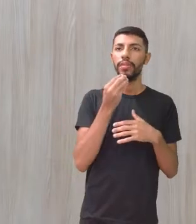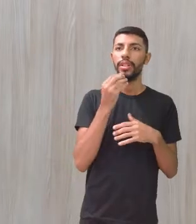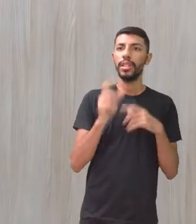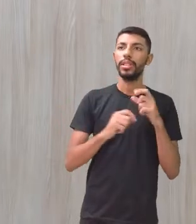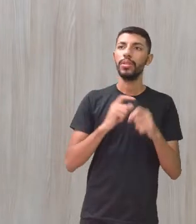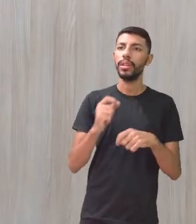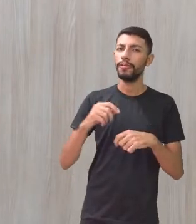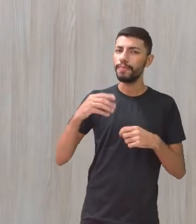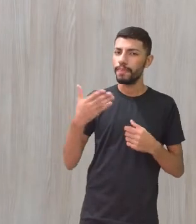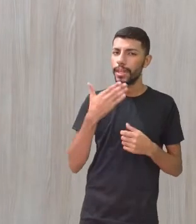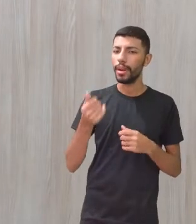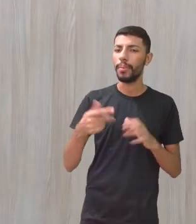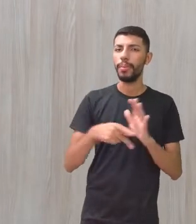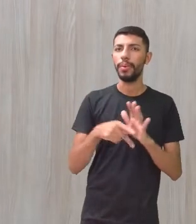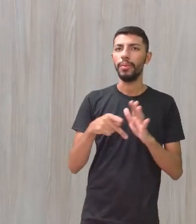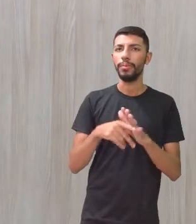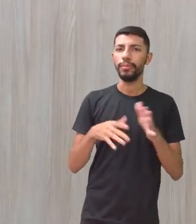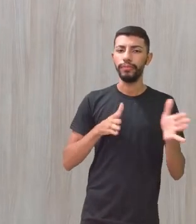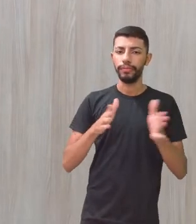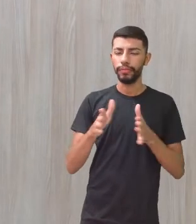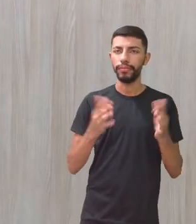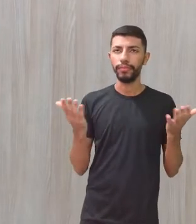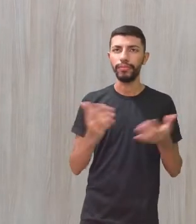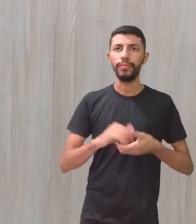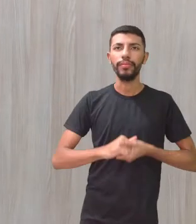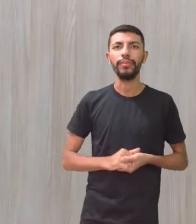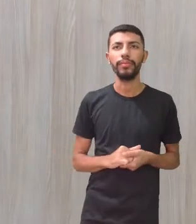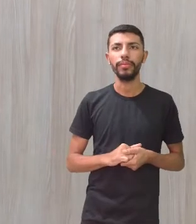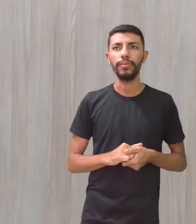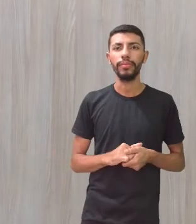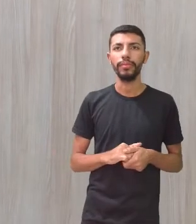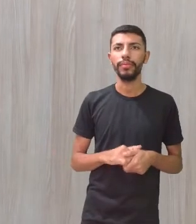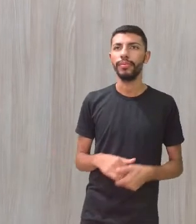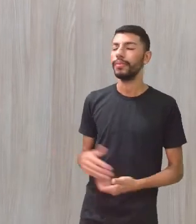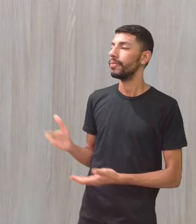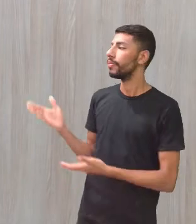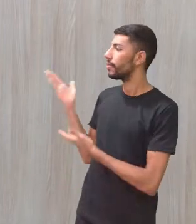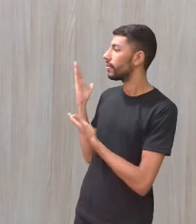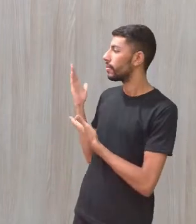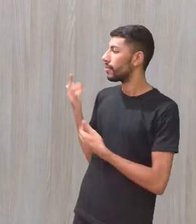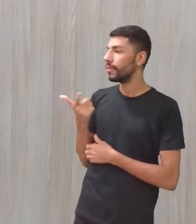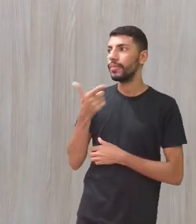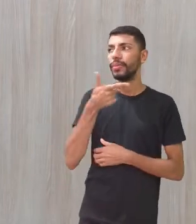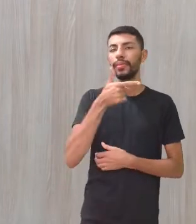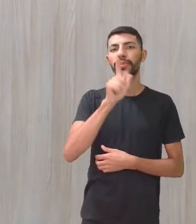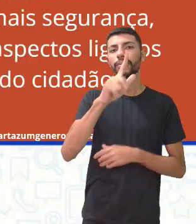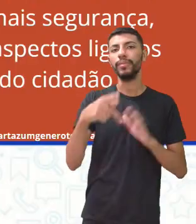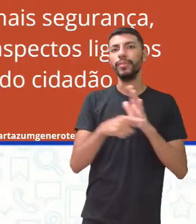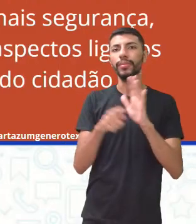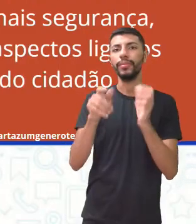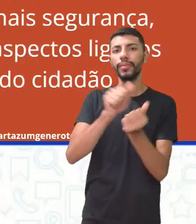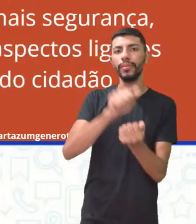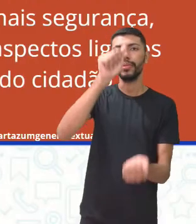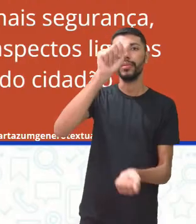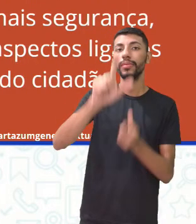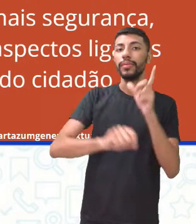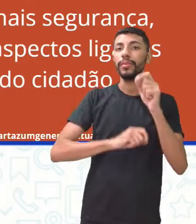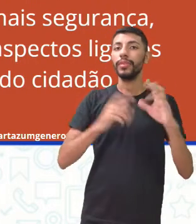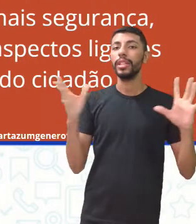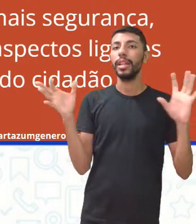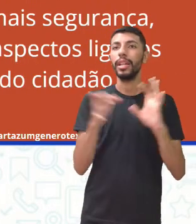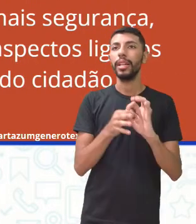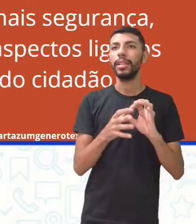está tendo, certo? Outra finalidade, minha gente, do cartaz, como gênero textual, está